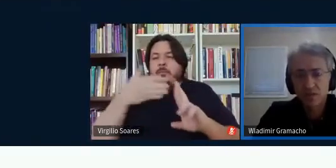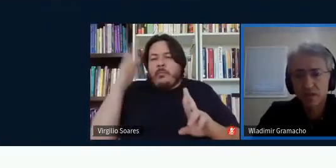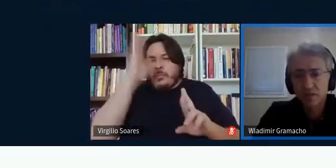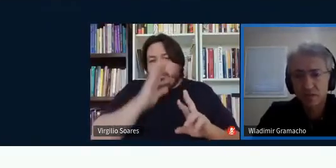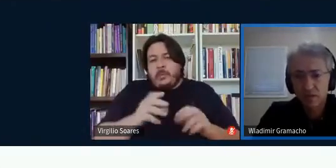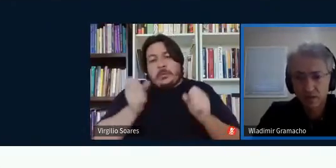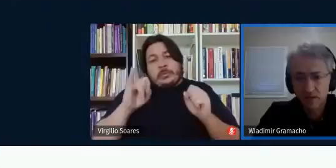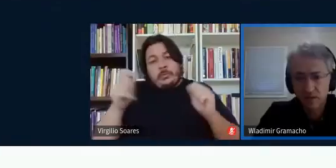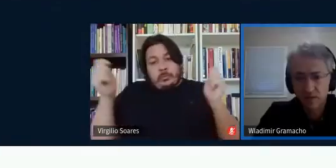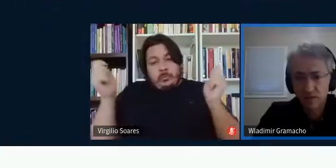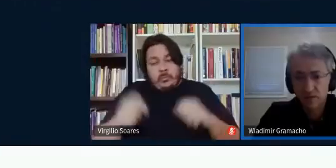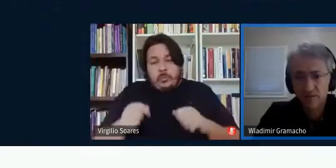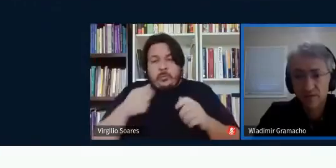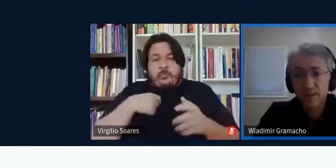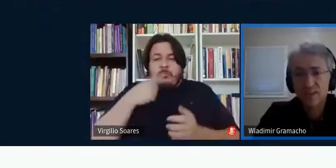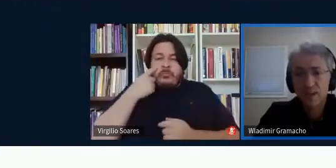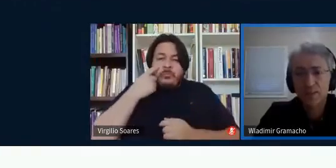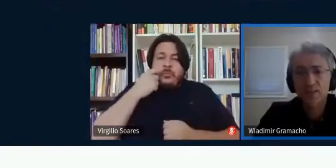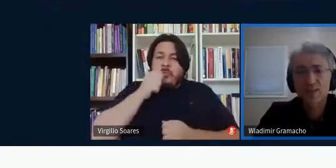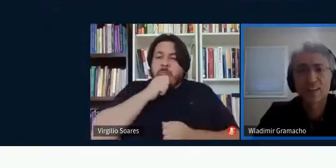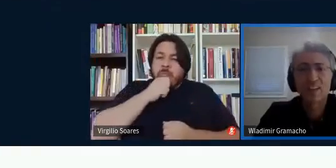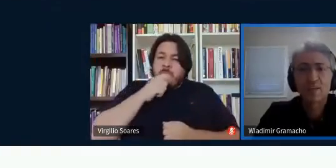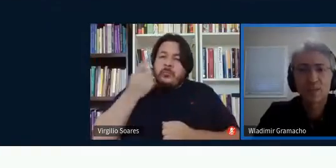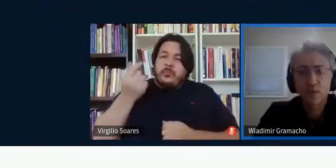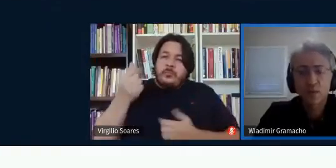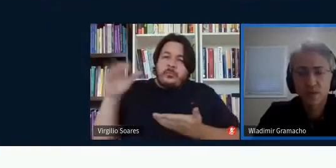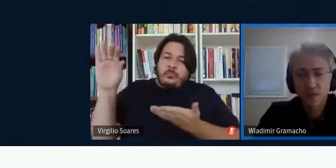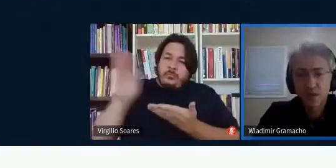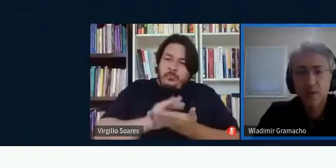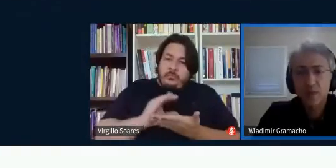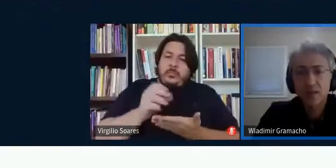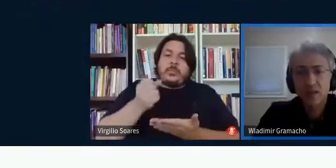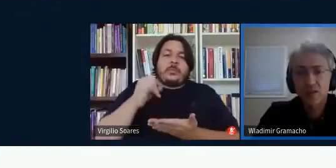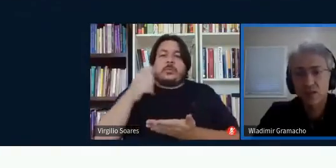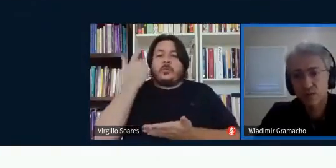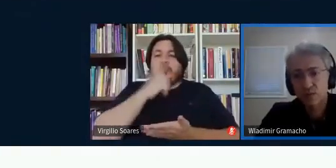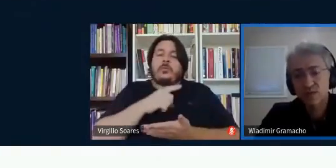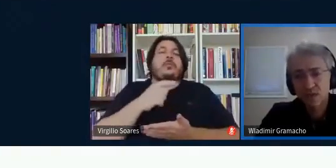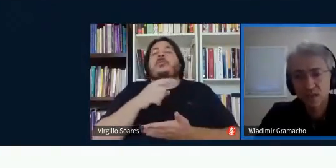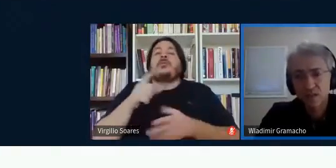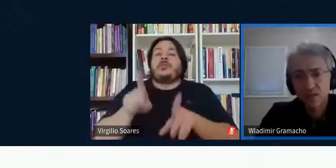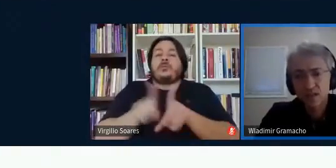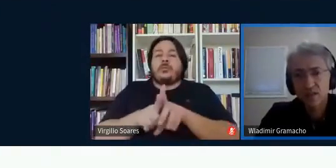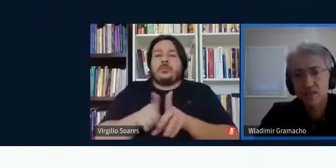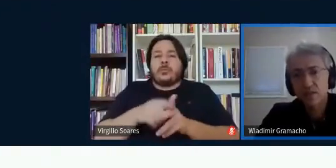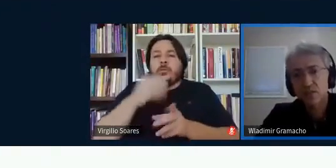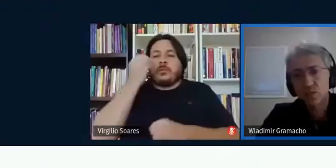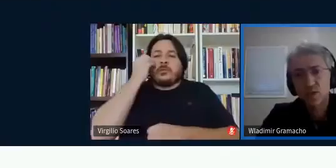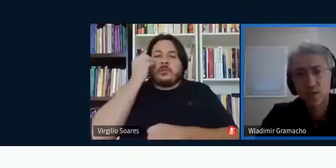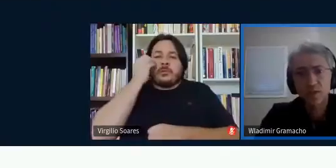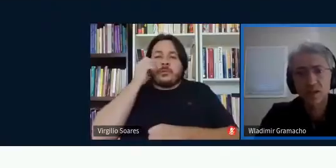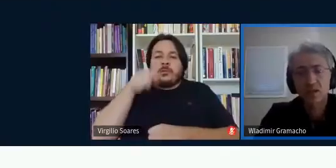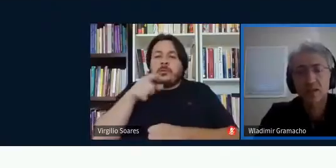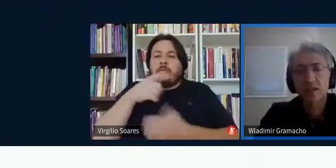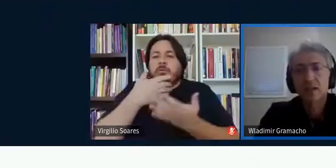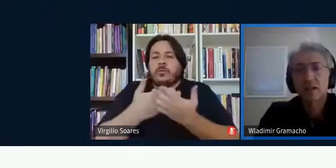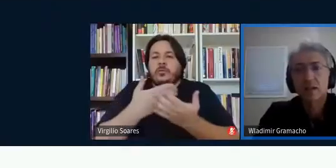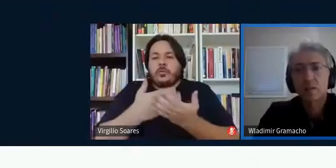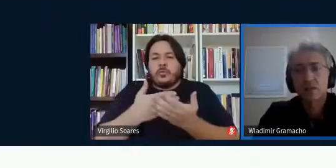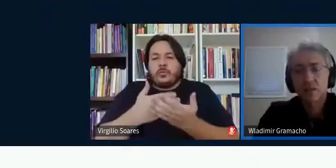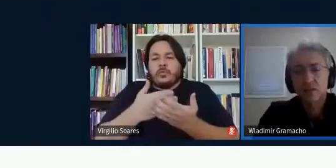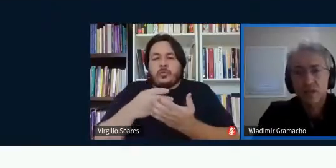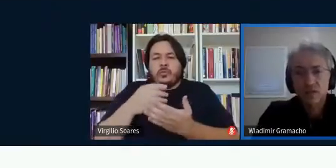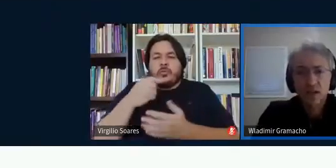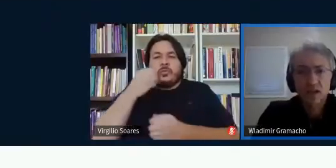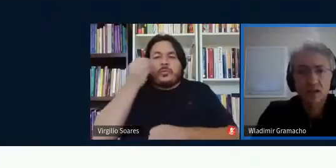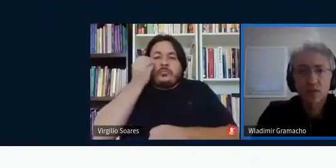enfim, a gente está vendo ainda as questões de financiamento, mas se for possível, a gente também pretende introduzir nesse survey um estudo experimental que